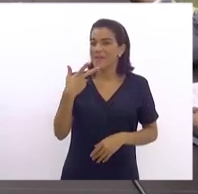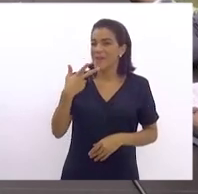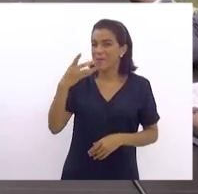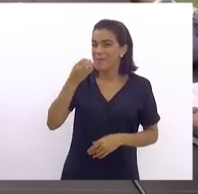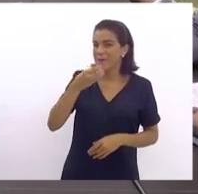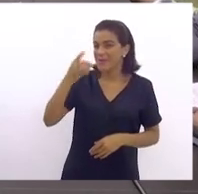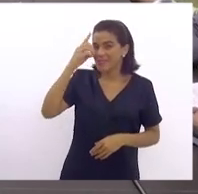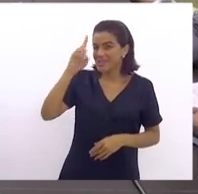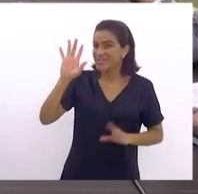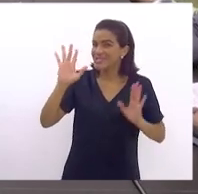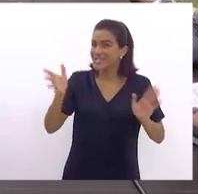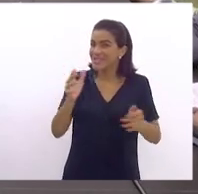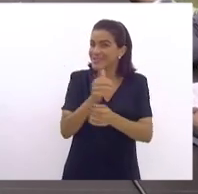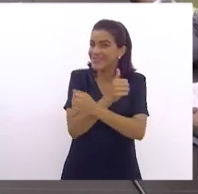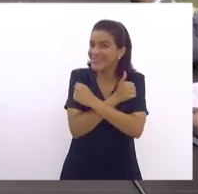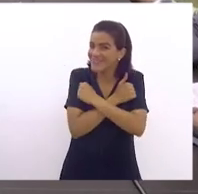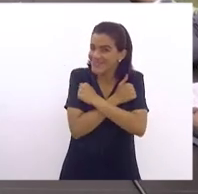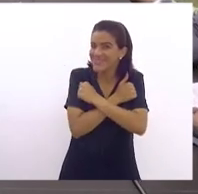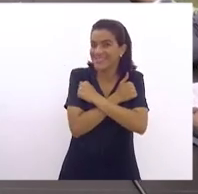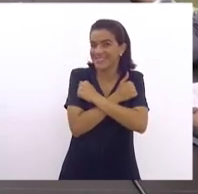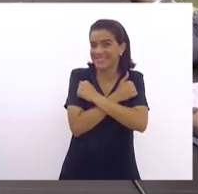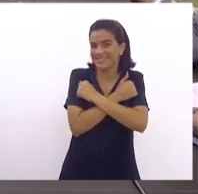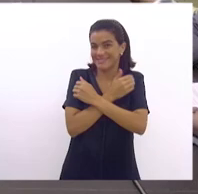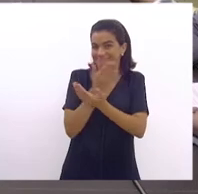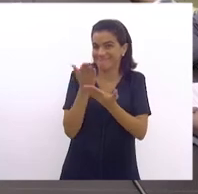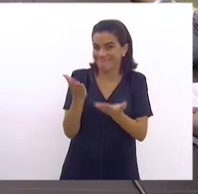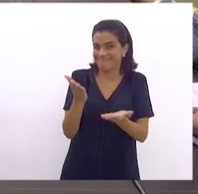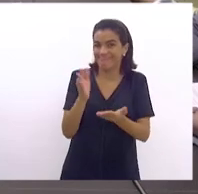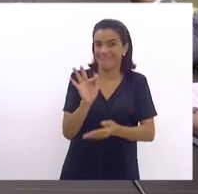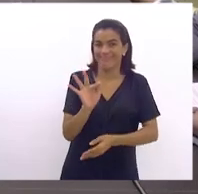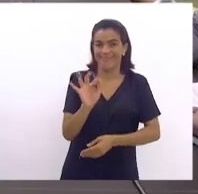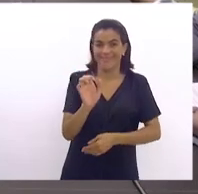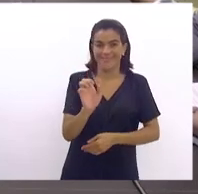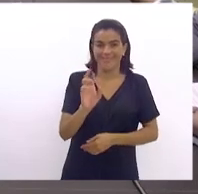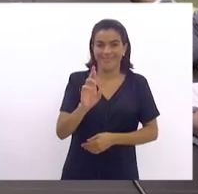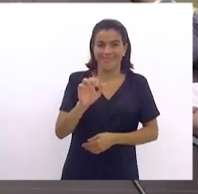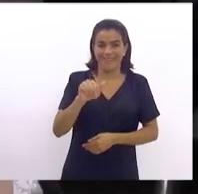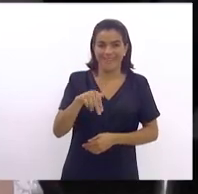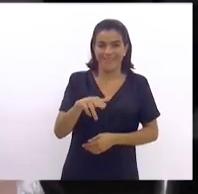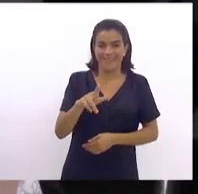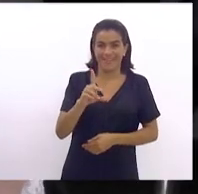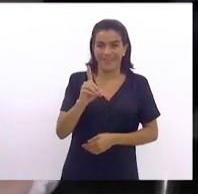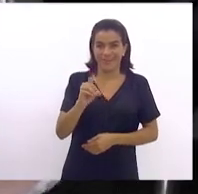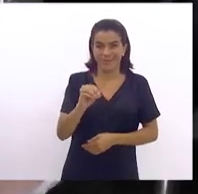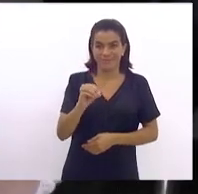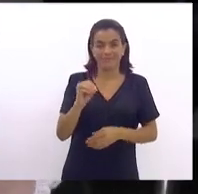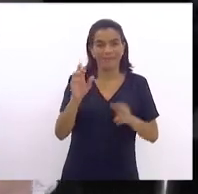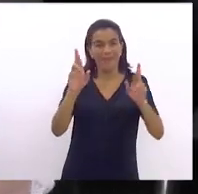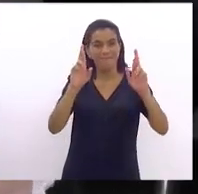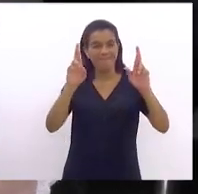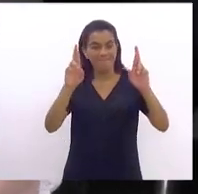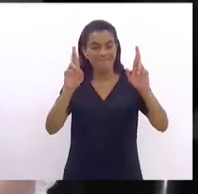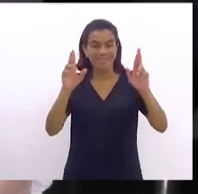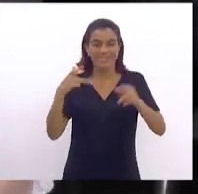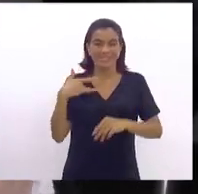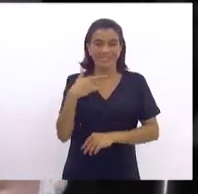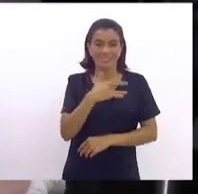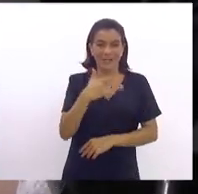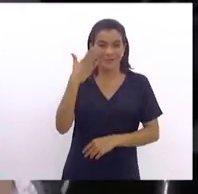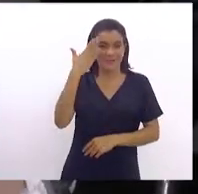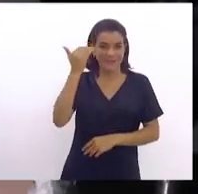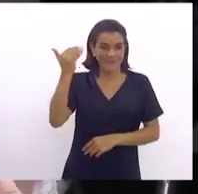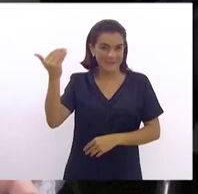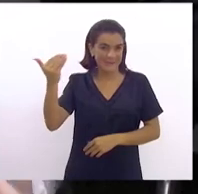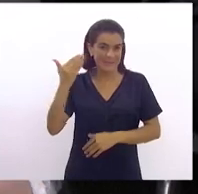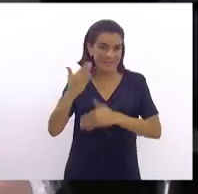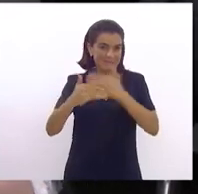nosso aniversariante, doutor Fernando, né, mas, mais uma vez, desejando aí muita saúde, né, muito sucesso para a sua